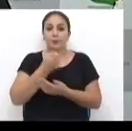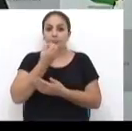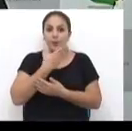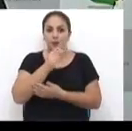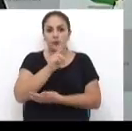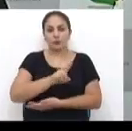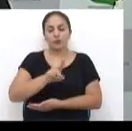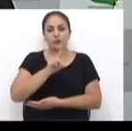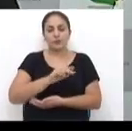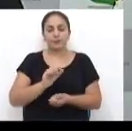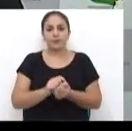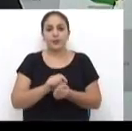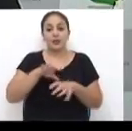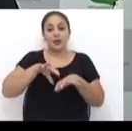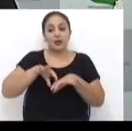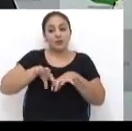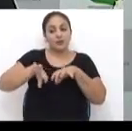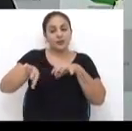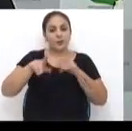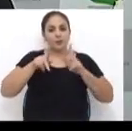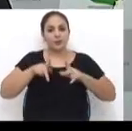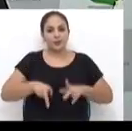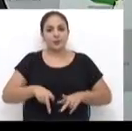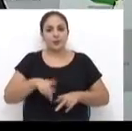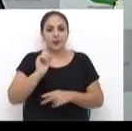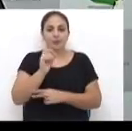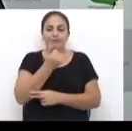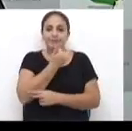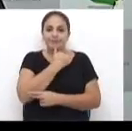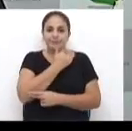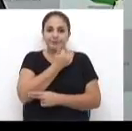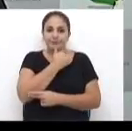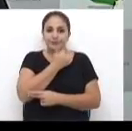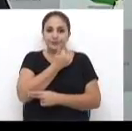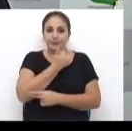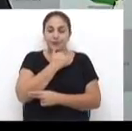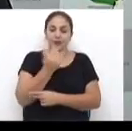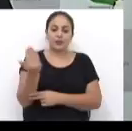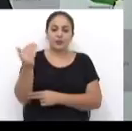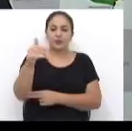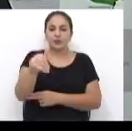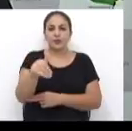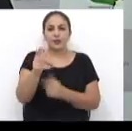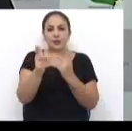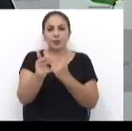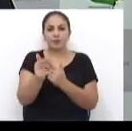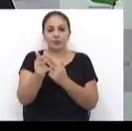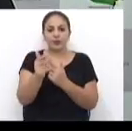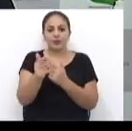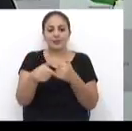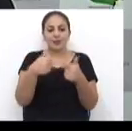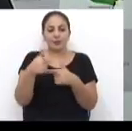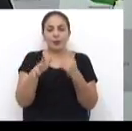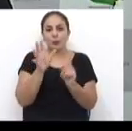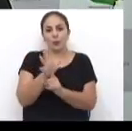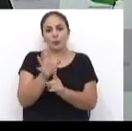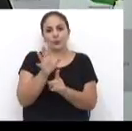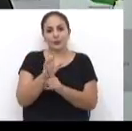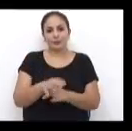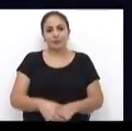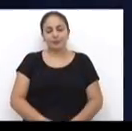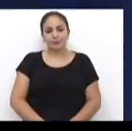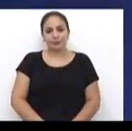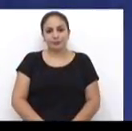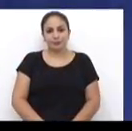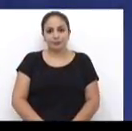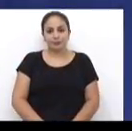seja, bem utilizado, e afastar deles aquelas pessoas que infelizmente veem trabalho no sentido